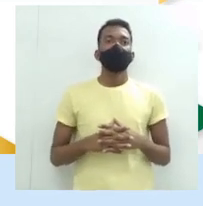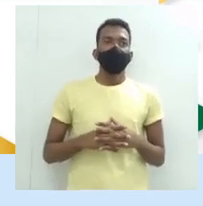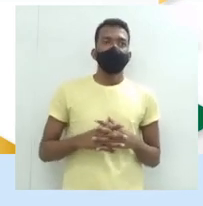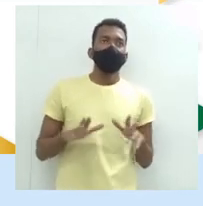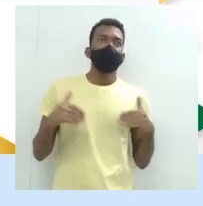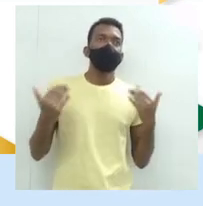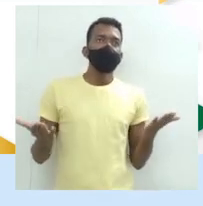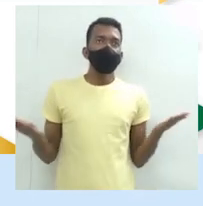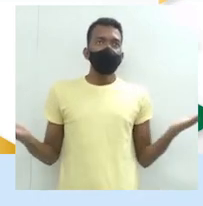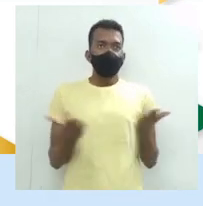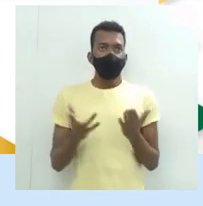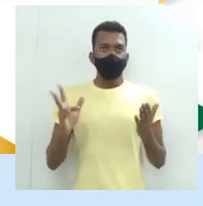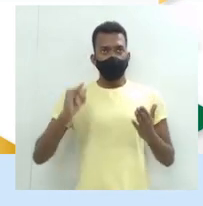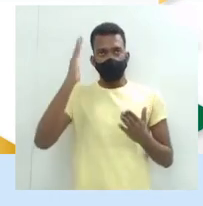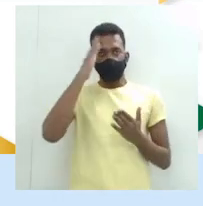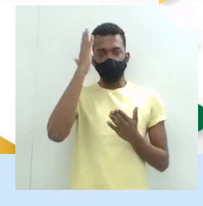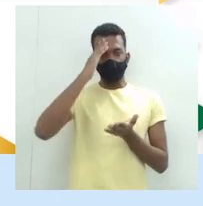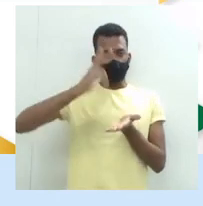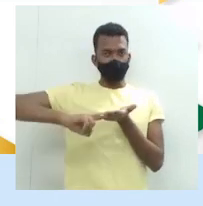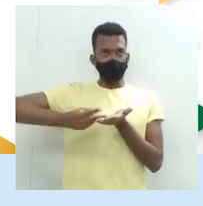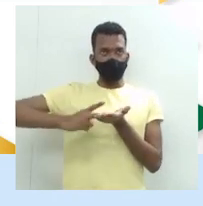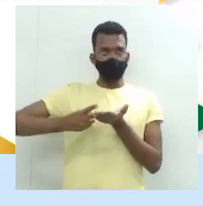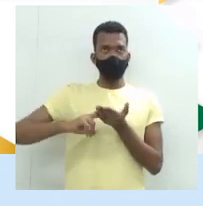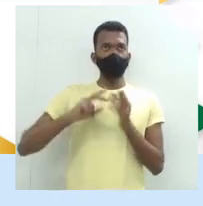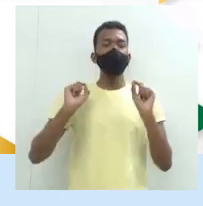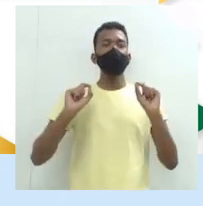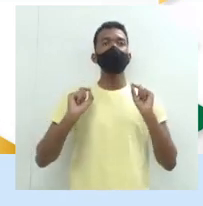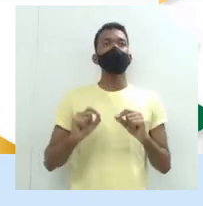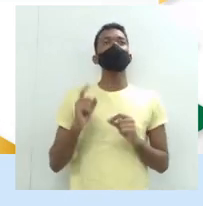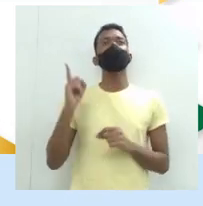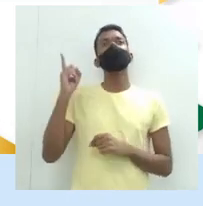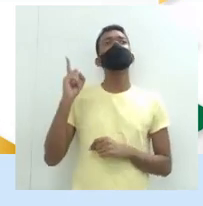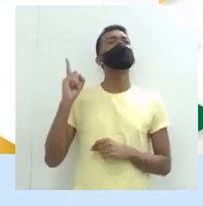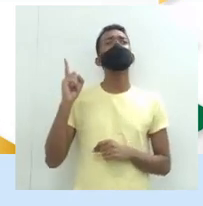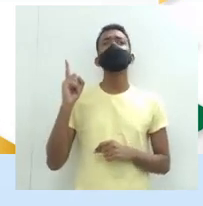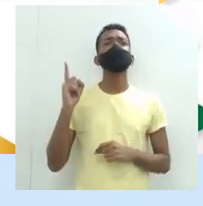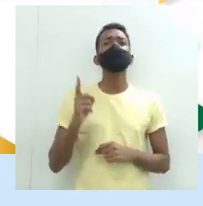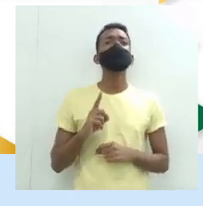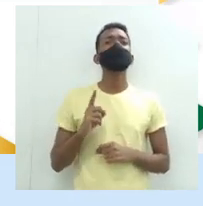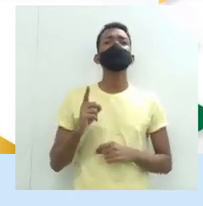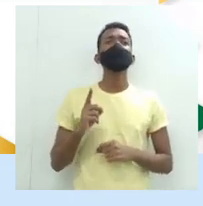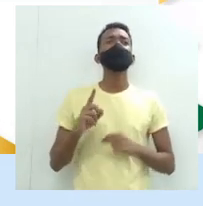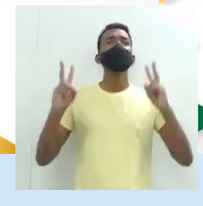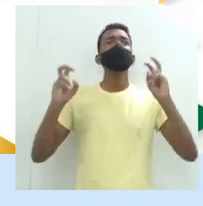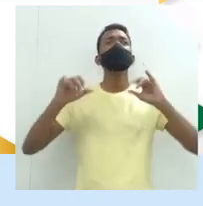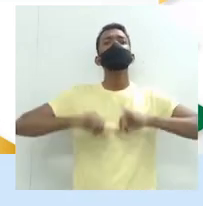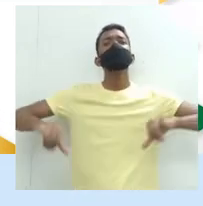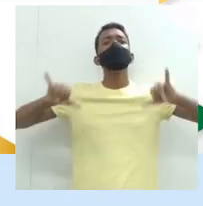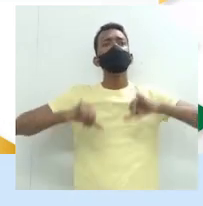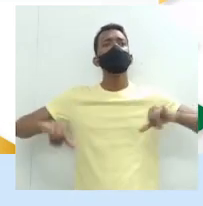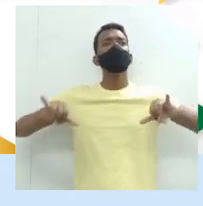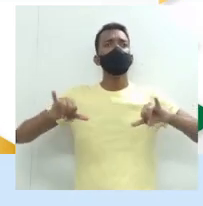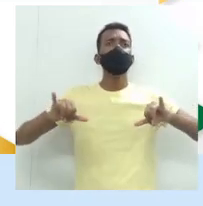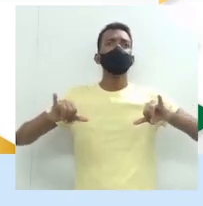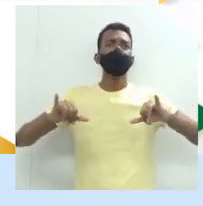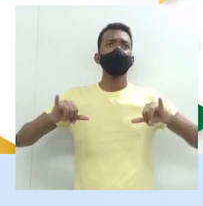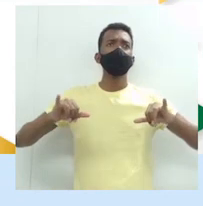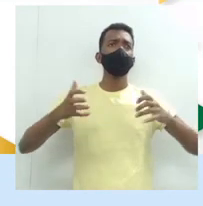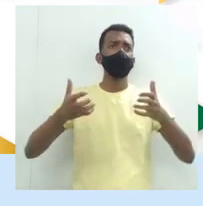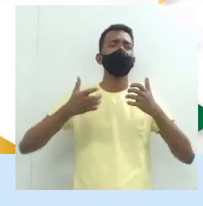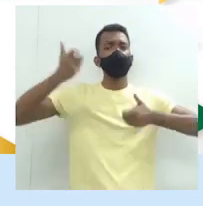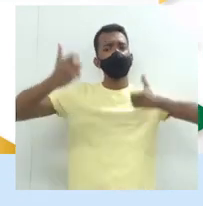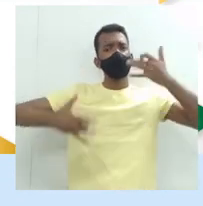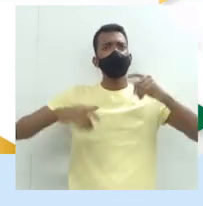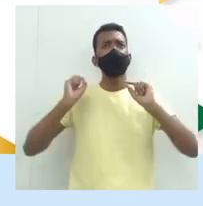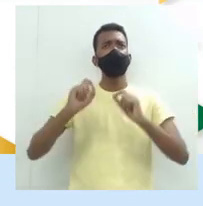Então a gente vai interpretar what the ad means, o que essa propaganda, esse anúncio, ele quer